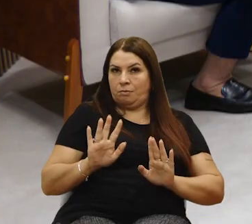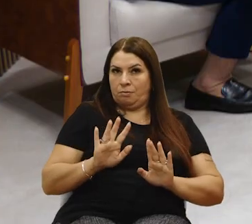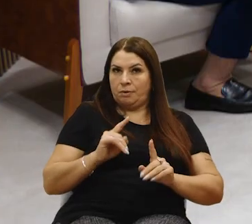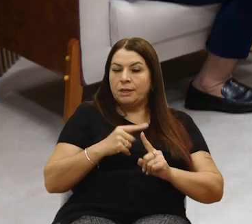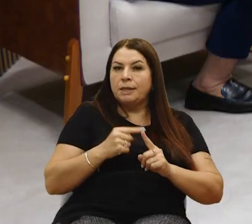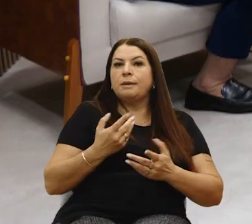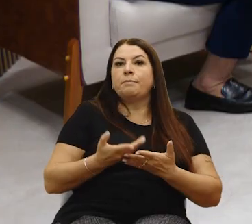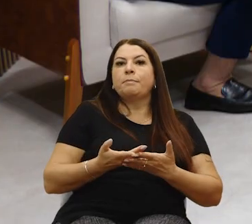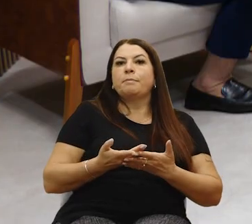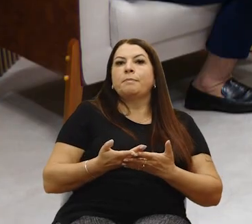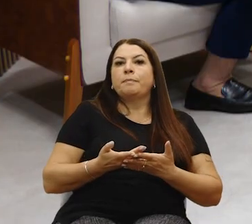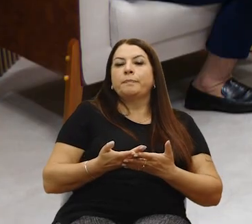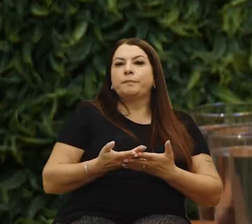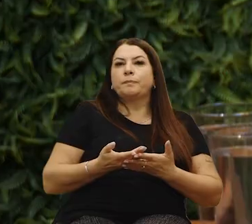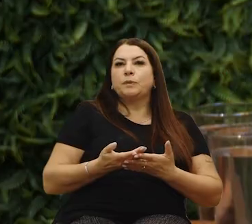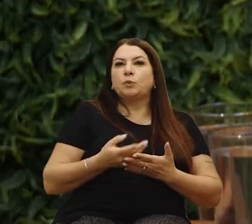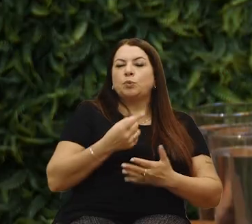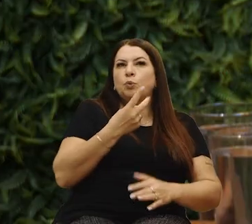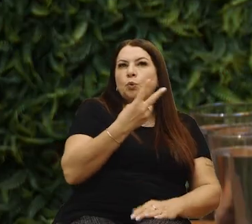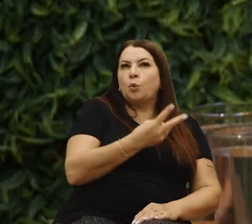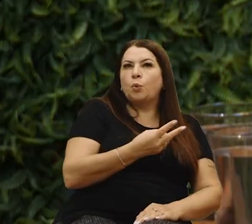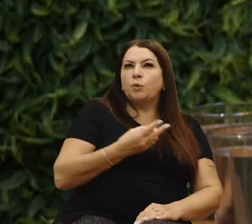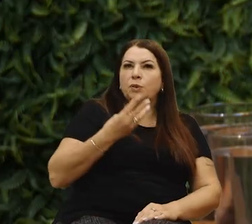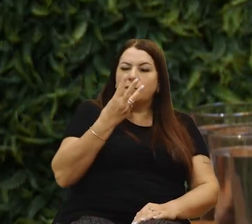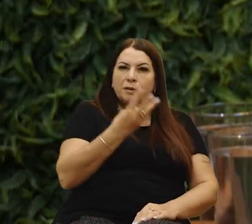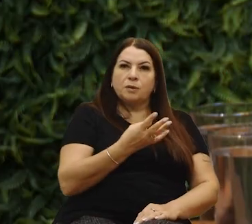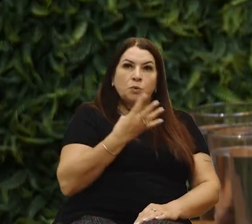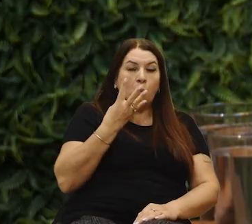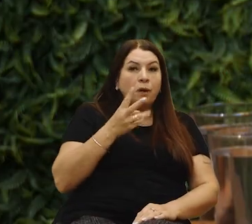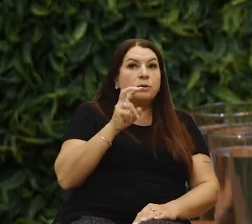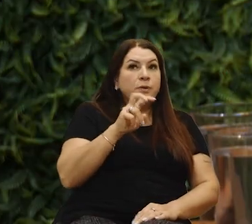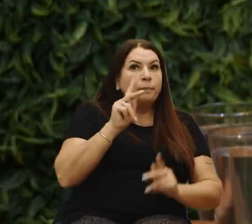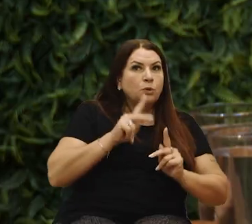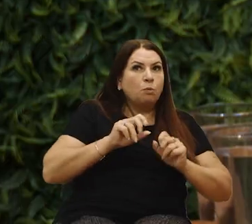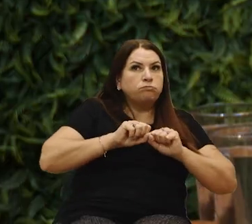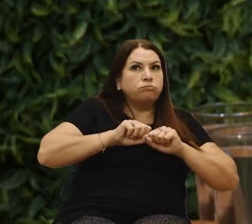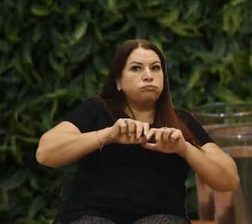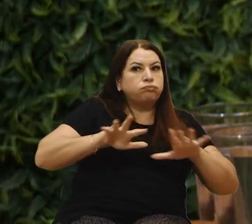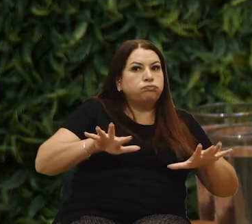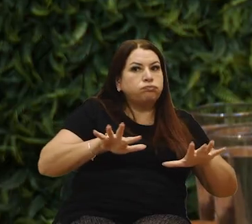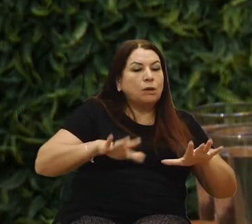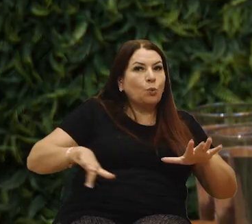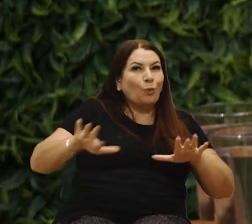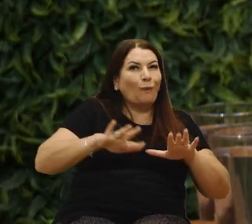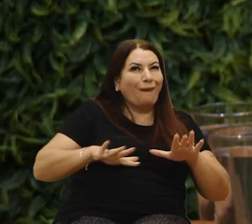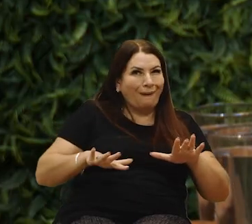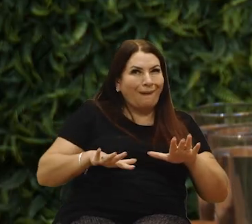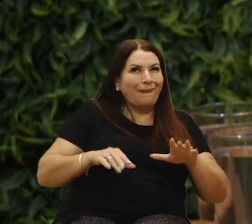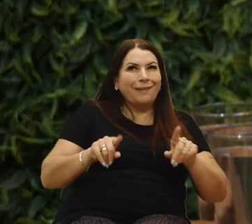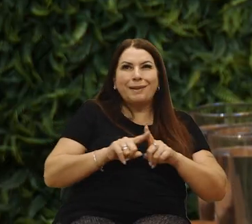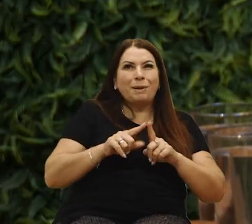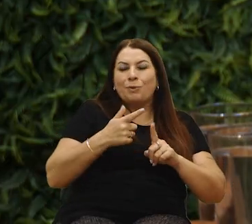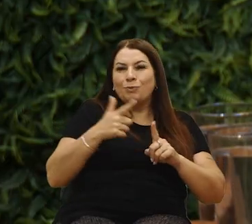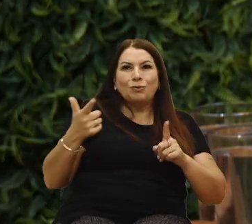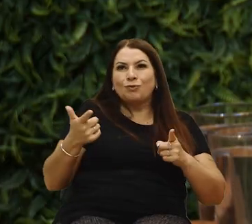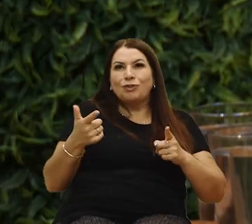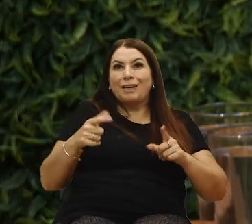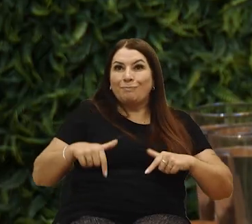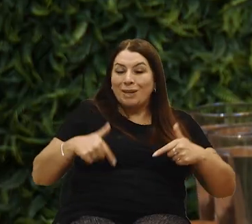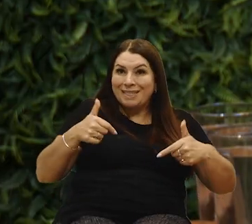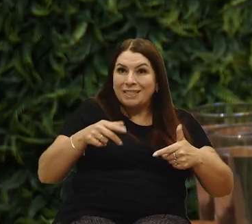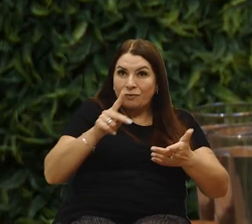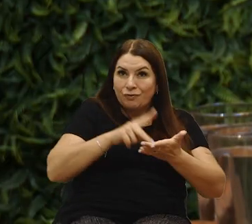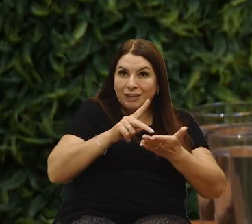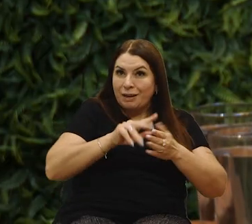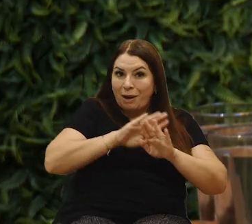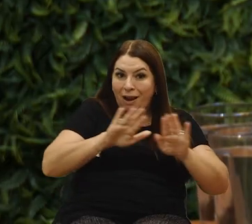quando 2 ou 3 ou 4, 5 pessoas contaminam um ambiente e não existe nenhuma ação